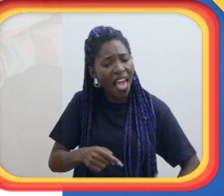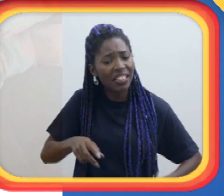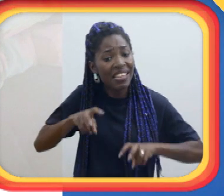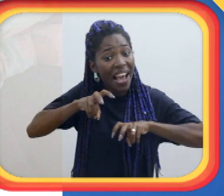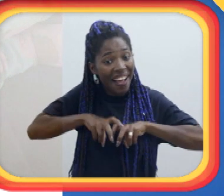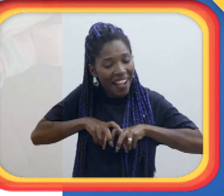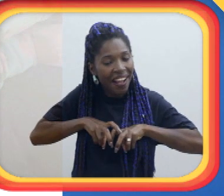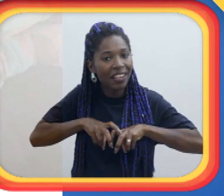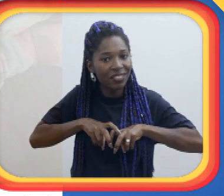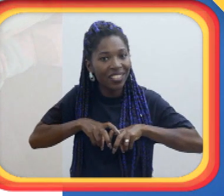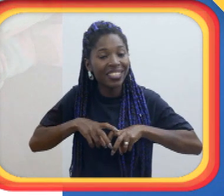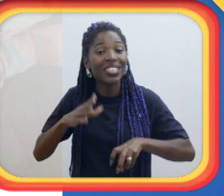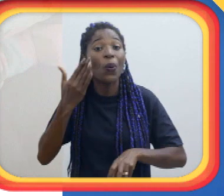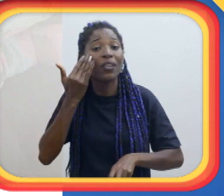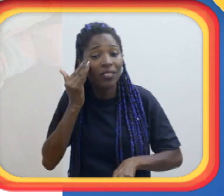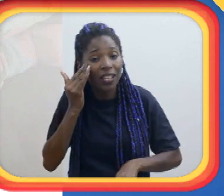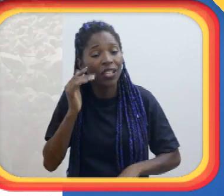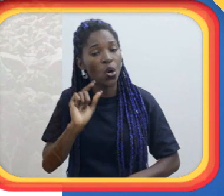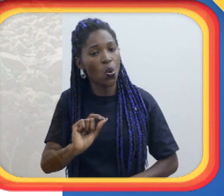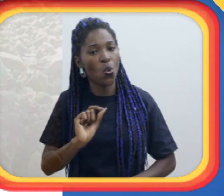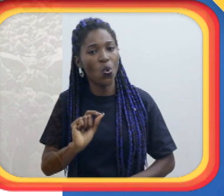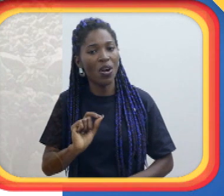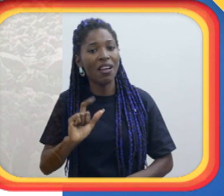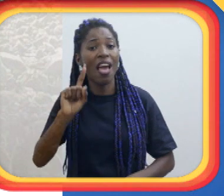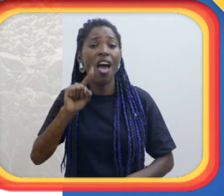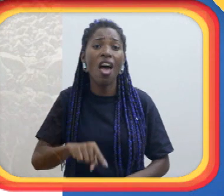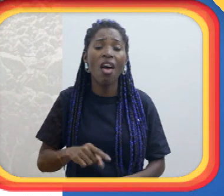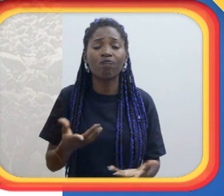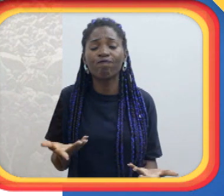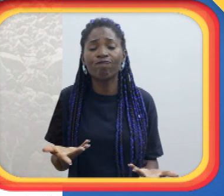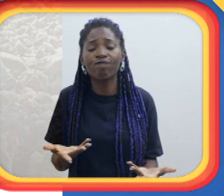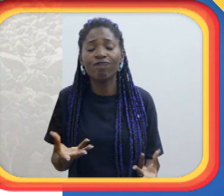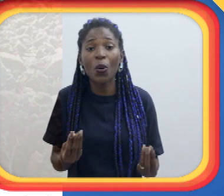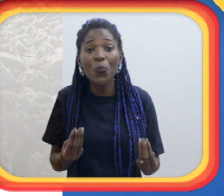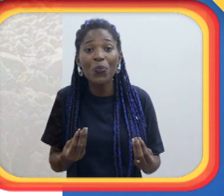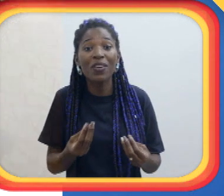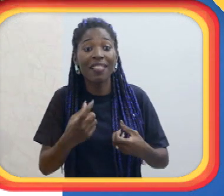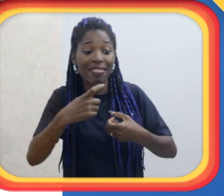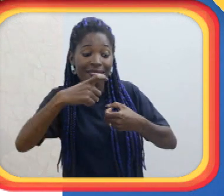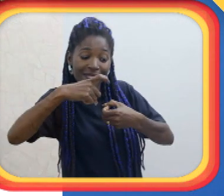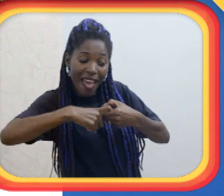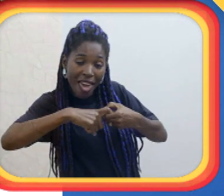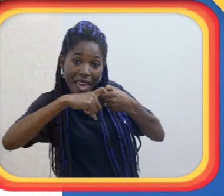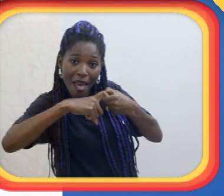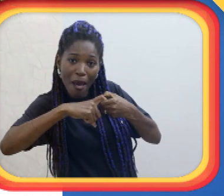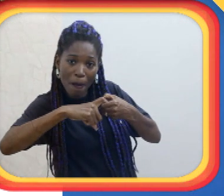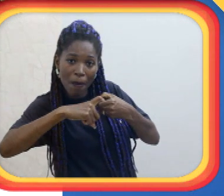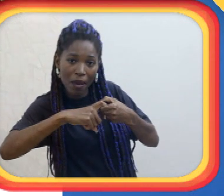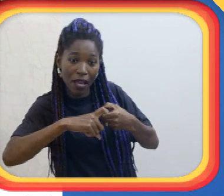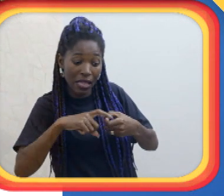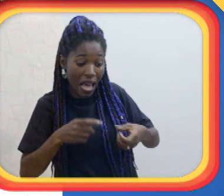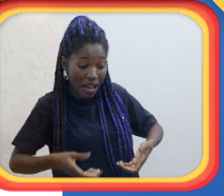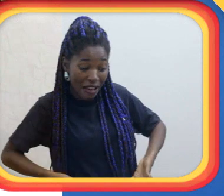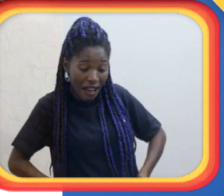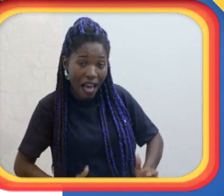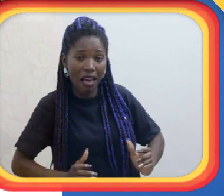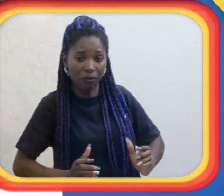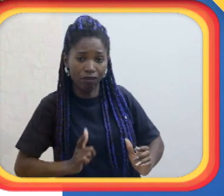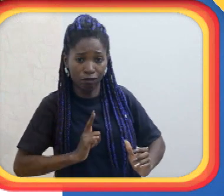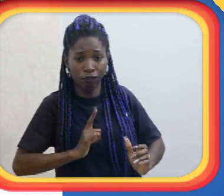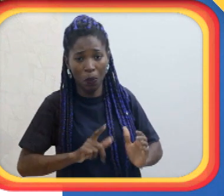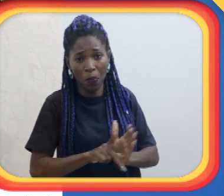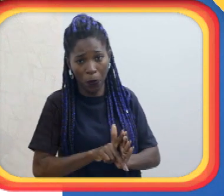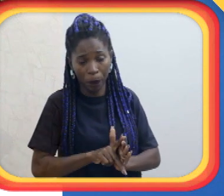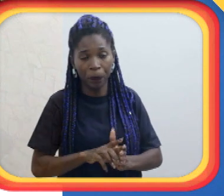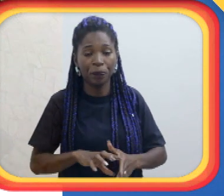barriga? Também já entendeu que existe uma relação assim, né, de muita dependência entre a Alice e a